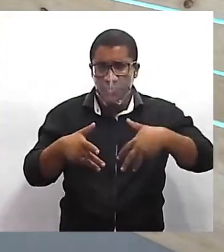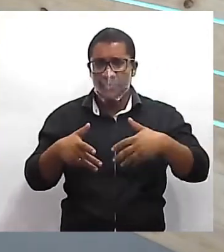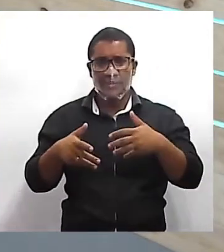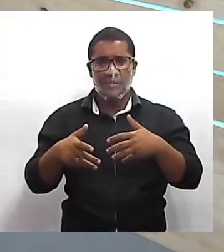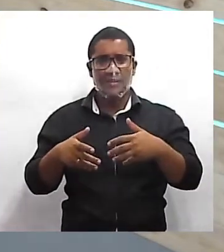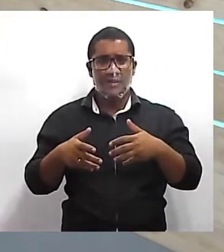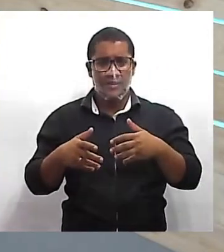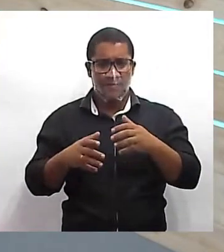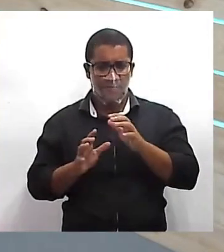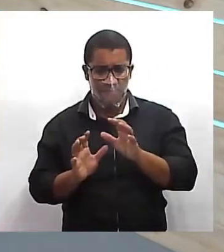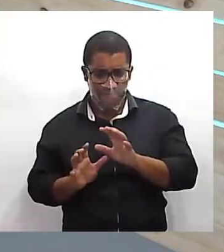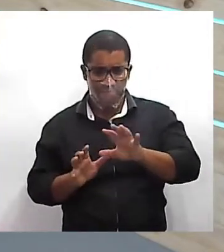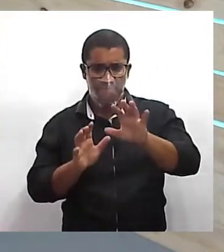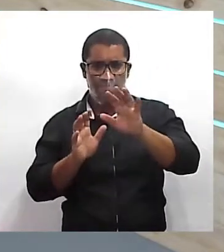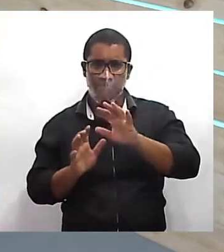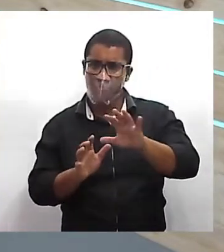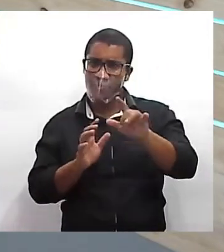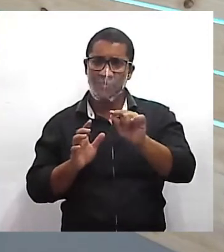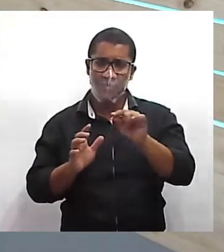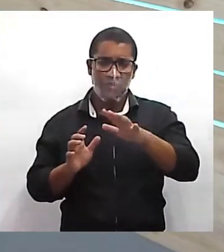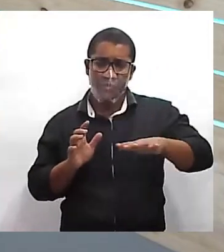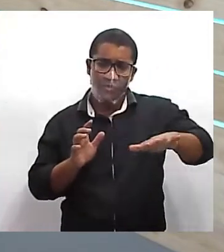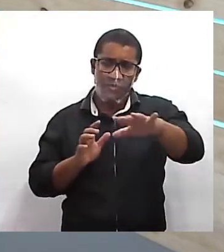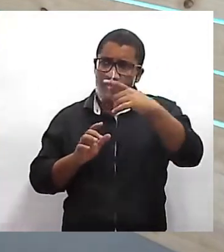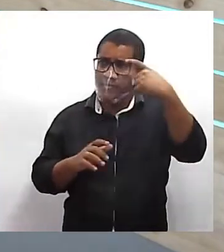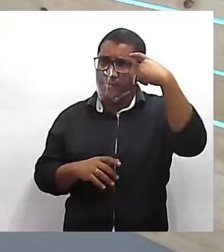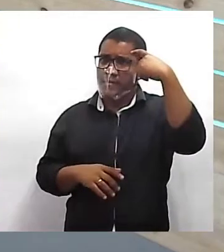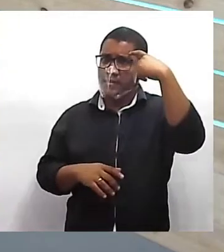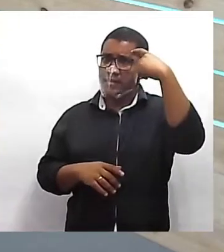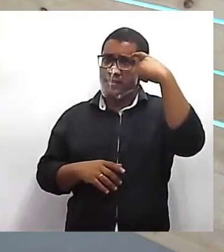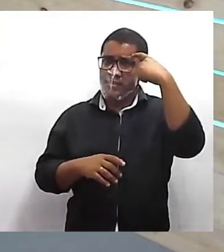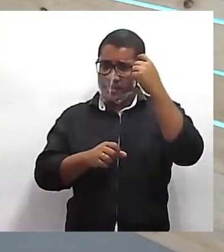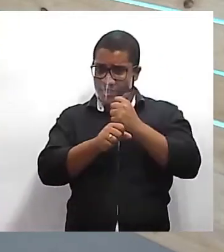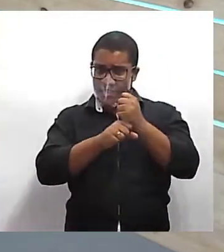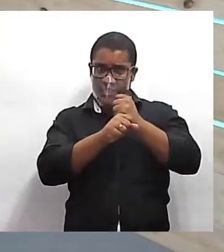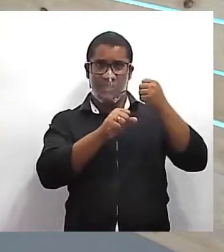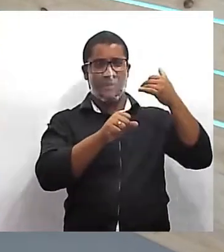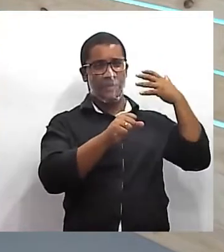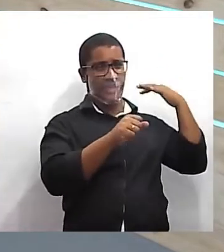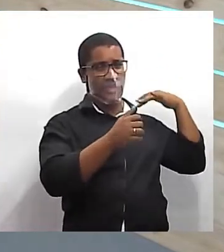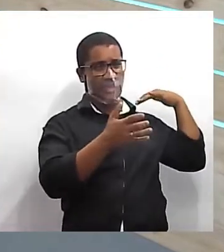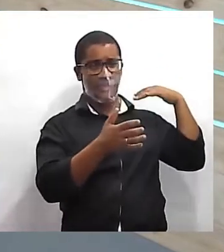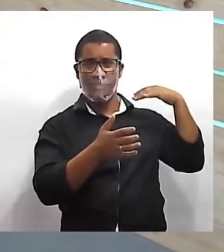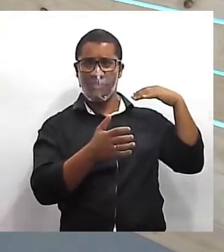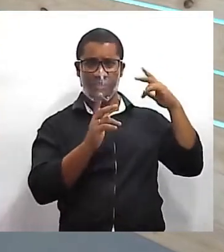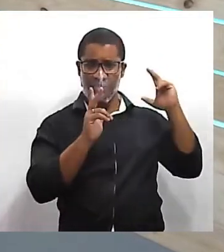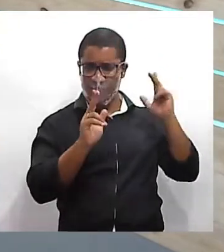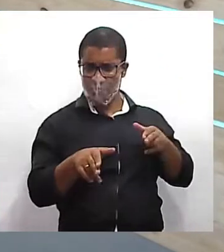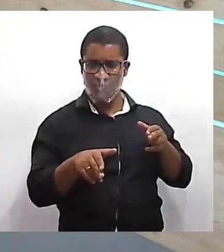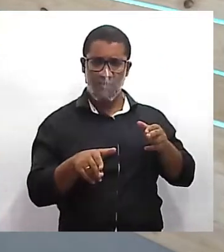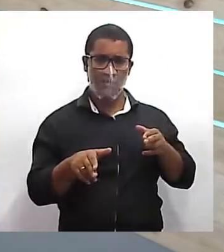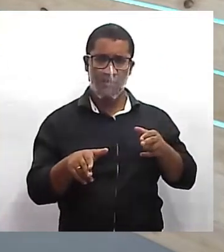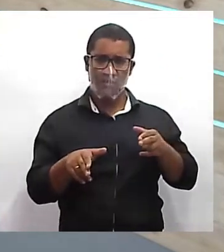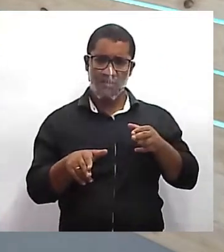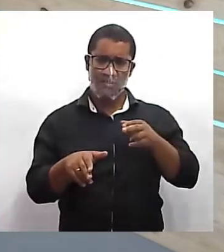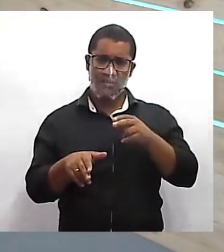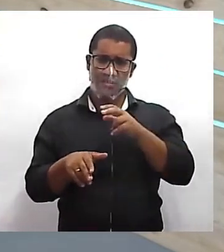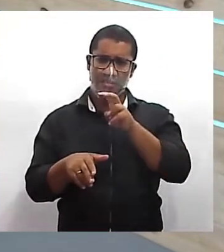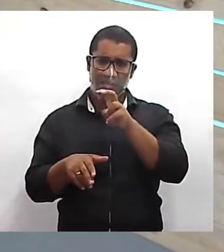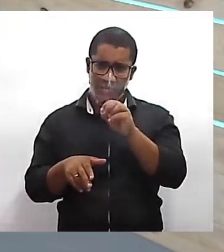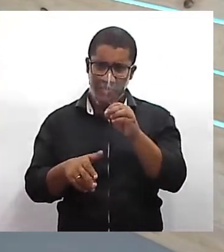pessoas voltem a pensar como há 50, 60 anos atrás, achando que a sua